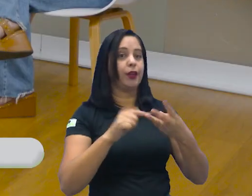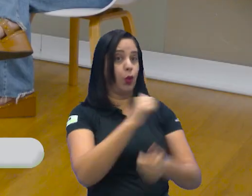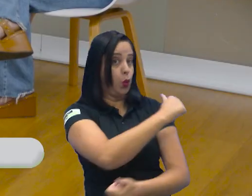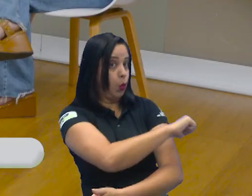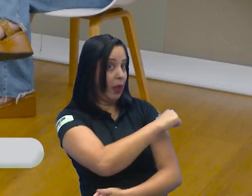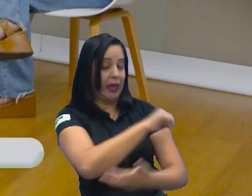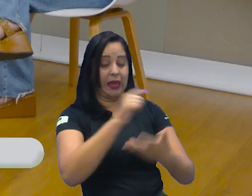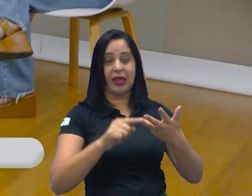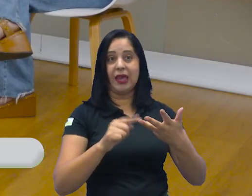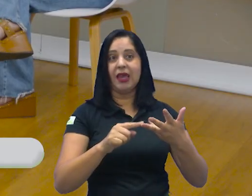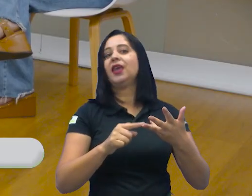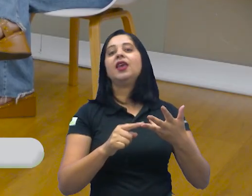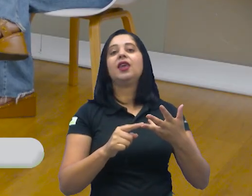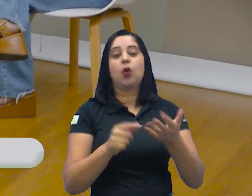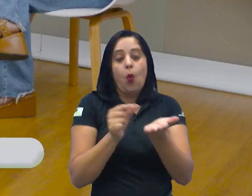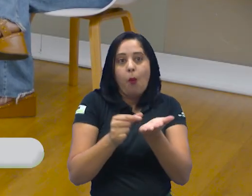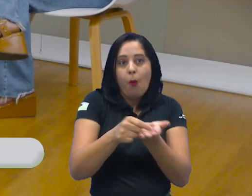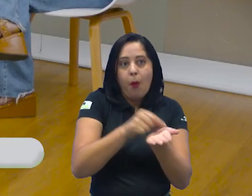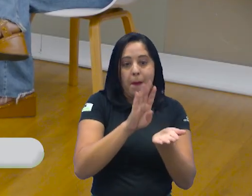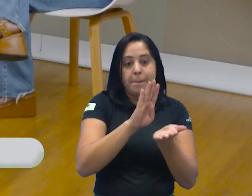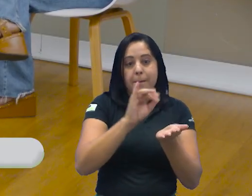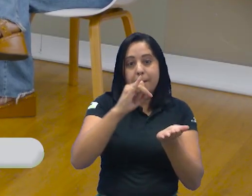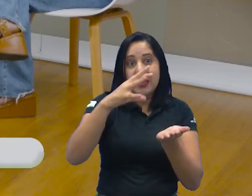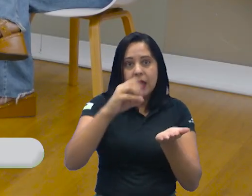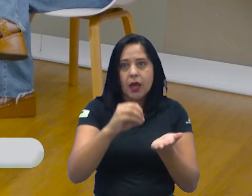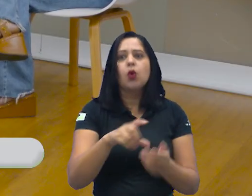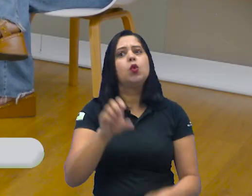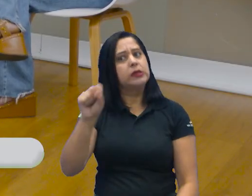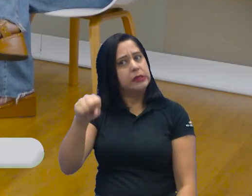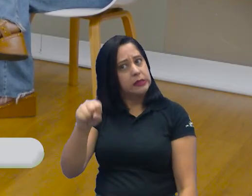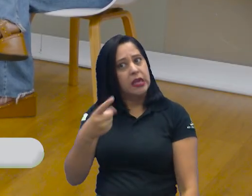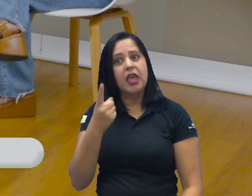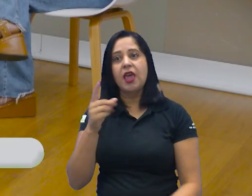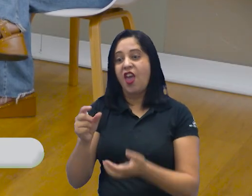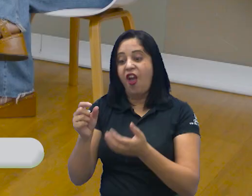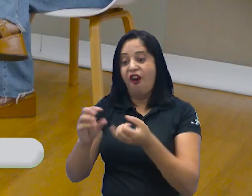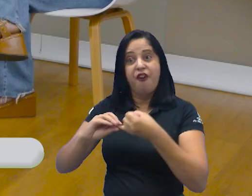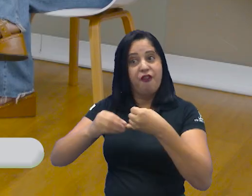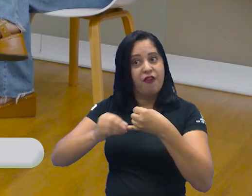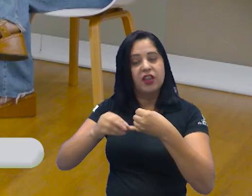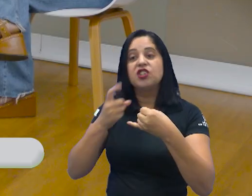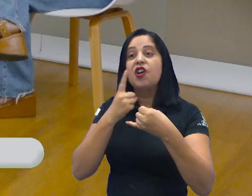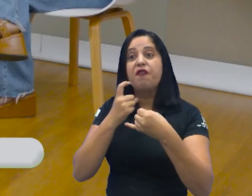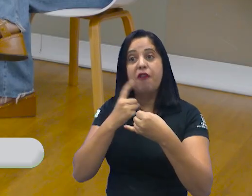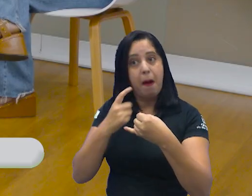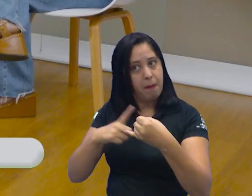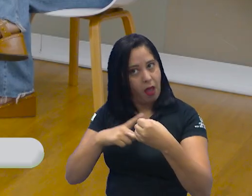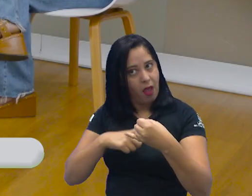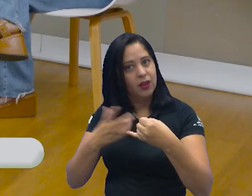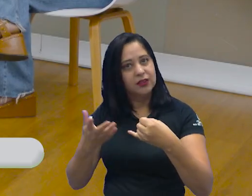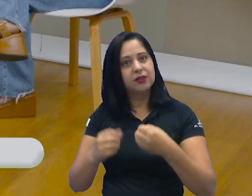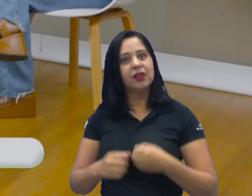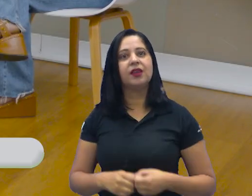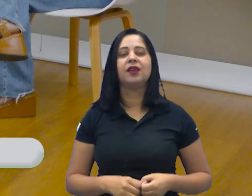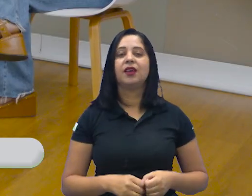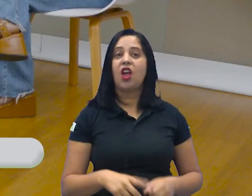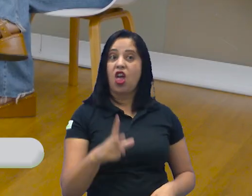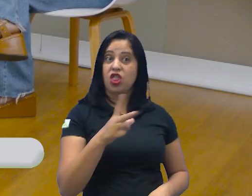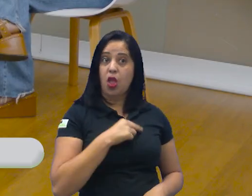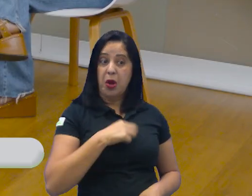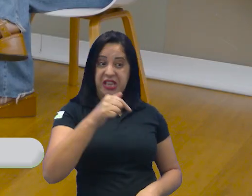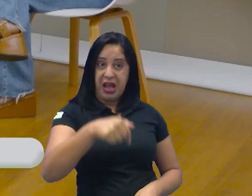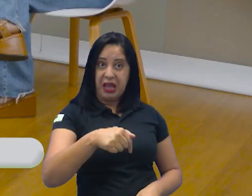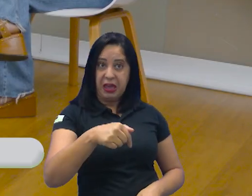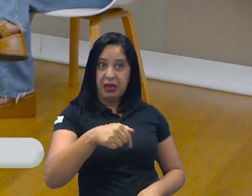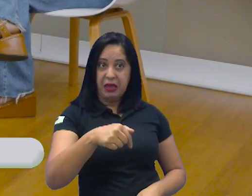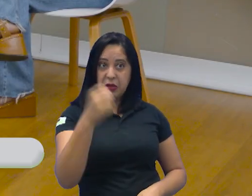grão de bico, vários. uma lentilha, feijão vermelho, que a gente quase não escuta falar. É verdade. Nossa, dá para